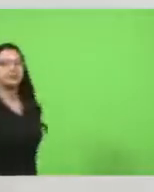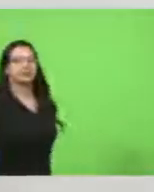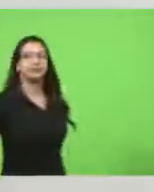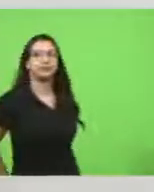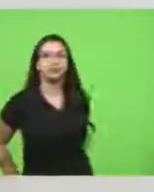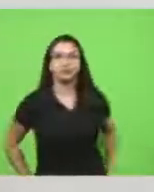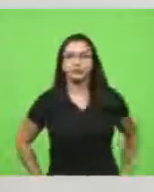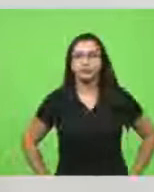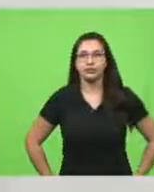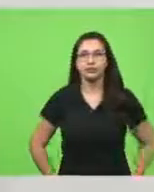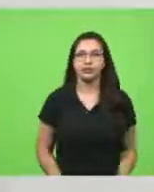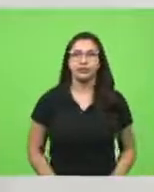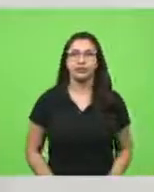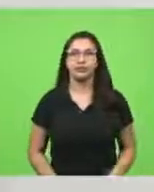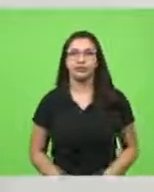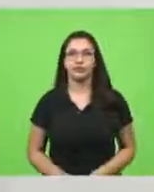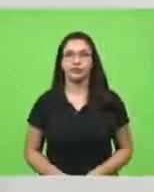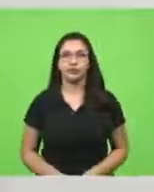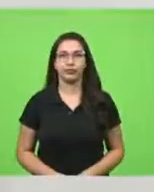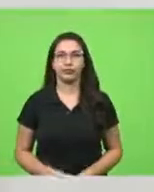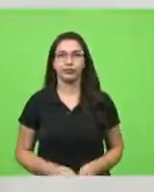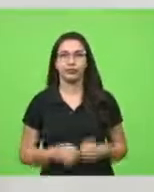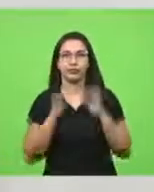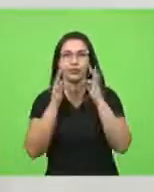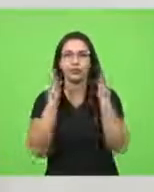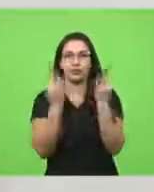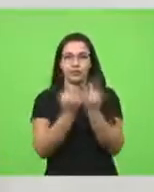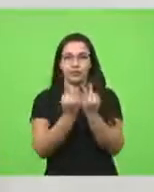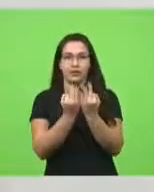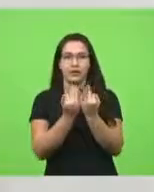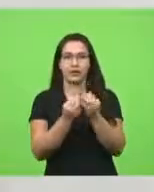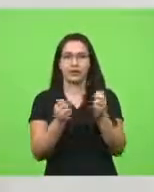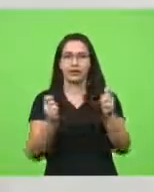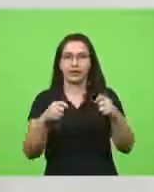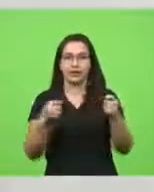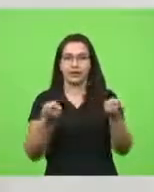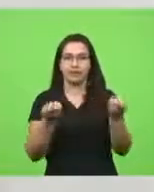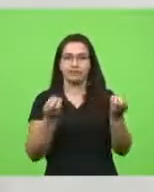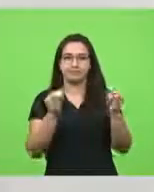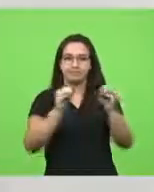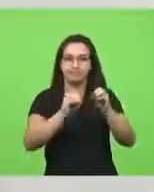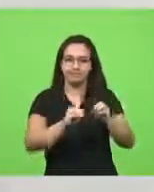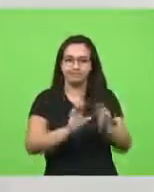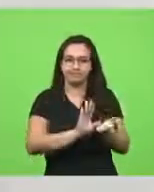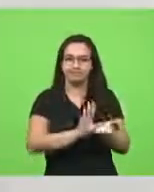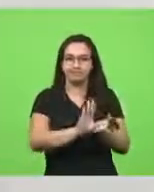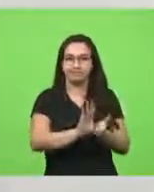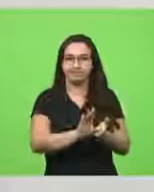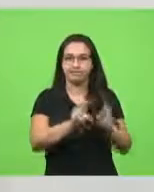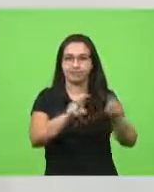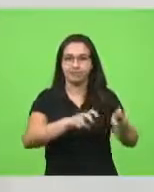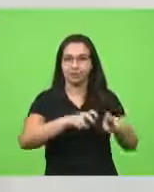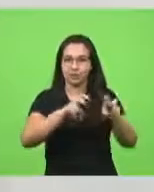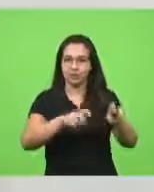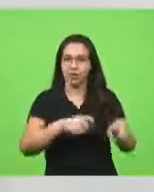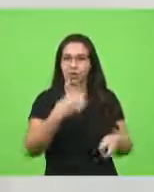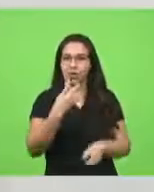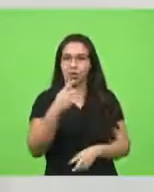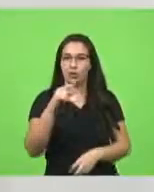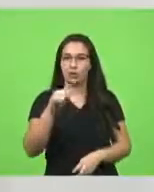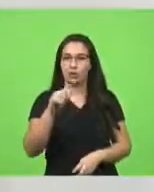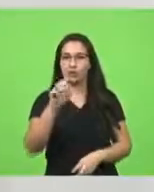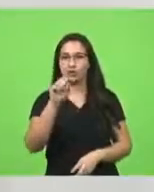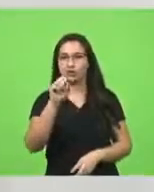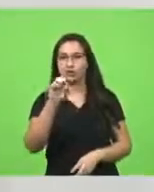família permaneça no campo, para que ela possa investir na agricultura 4.0, para que ela possa fazer